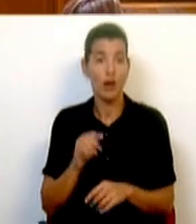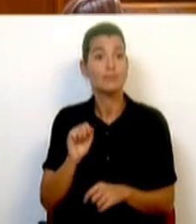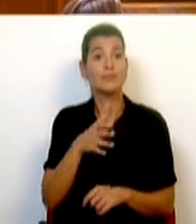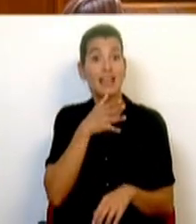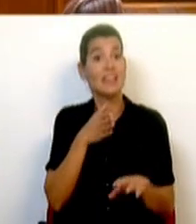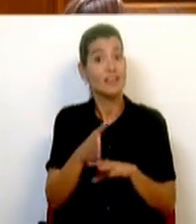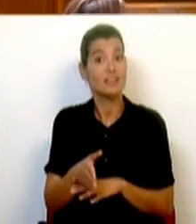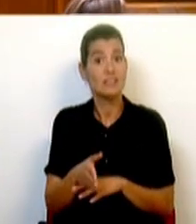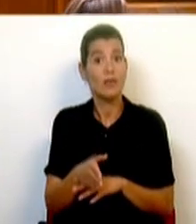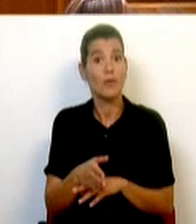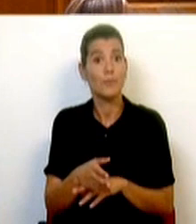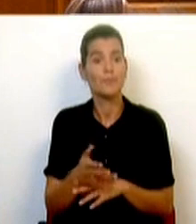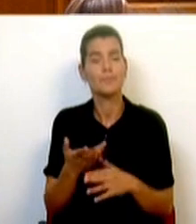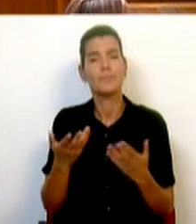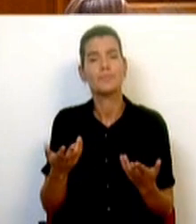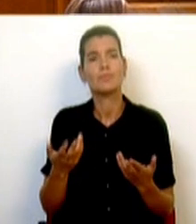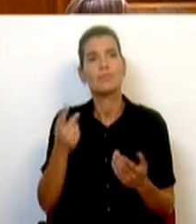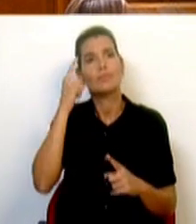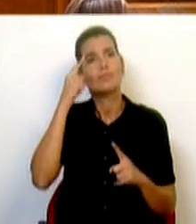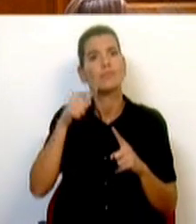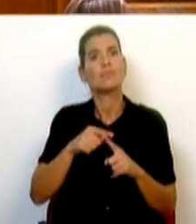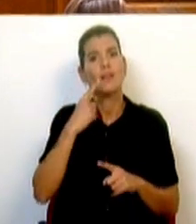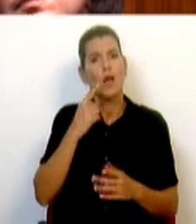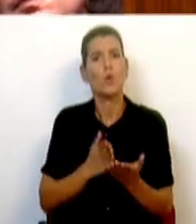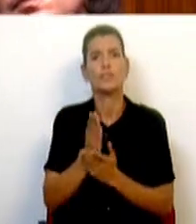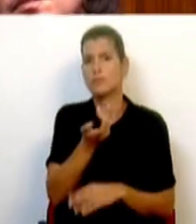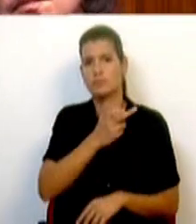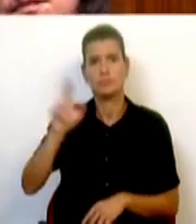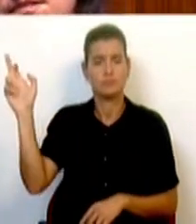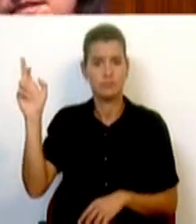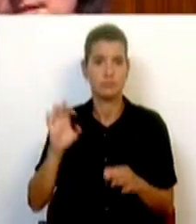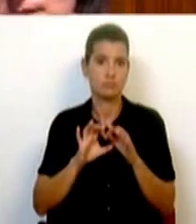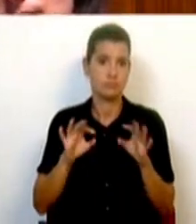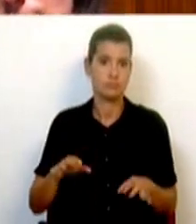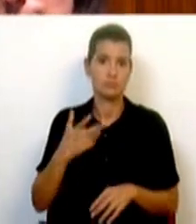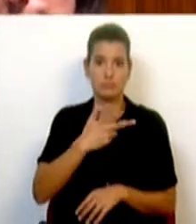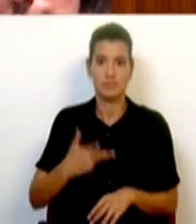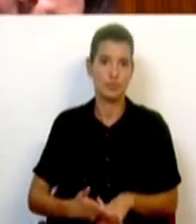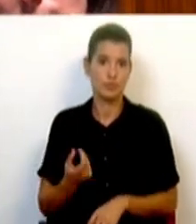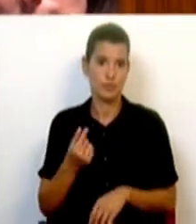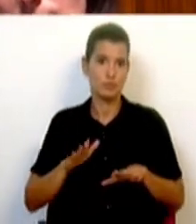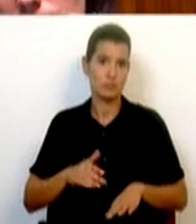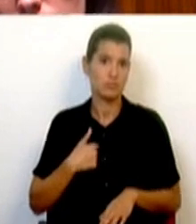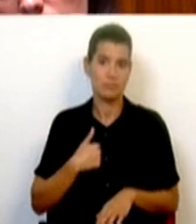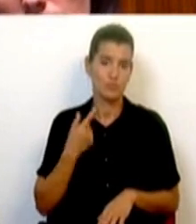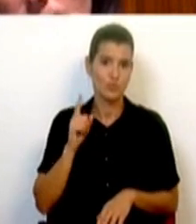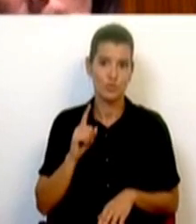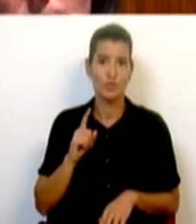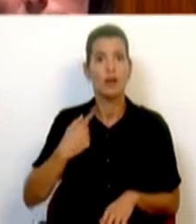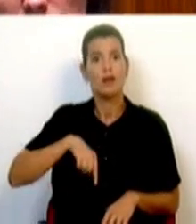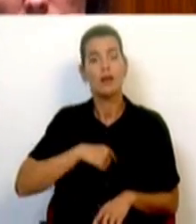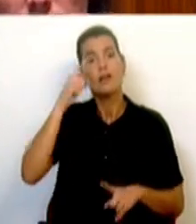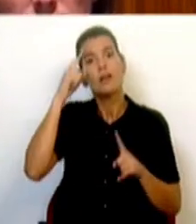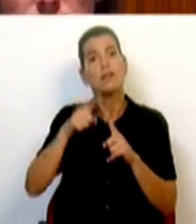que fazíamos não para permanecermos ad eterno como detentores de 100% do capital, mas que o fazíamos